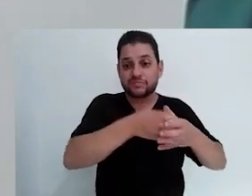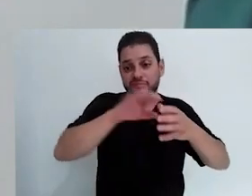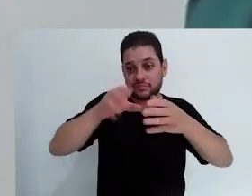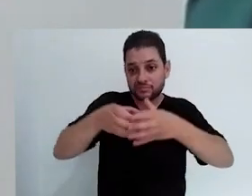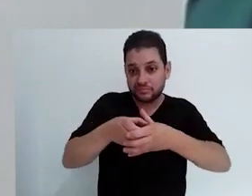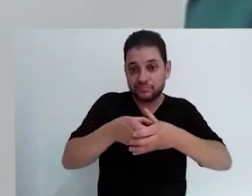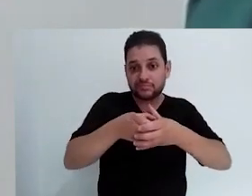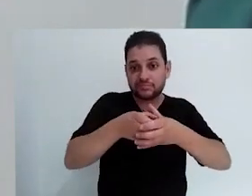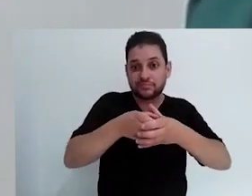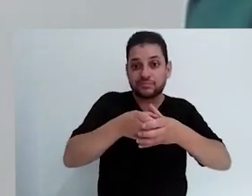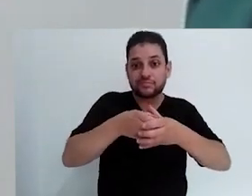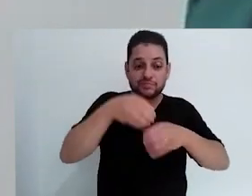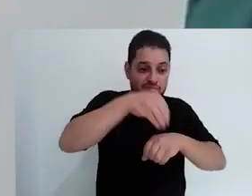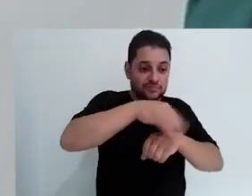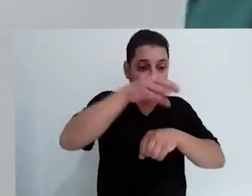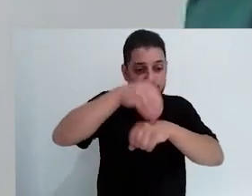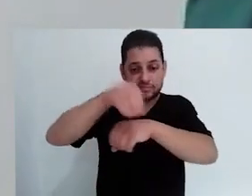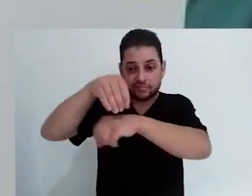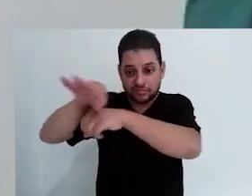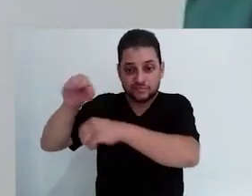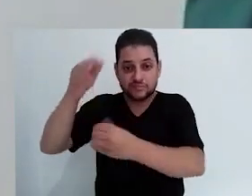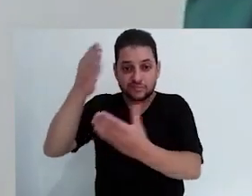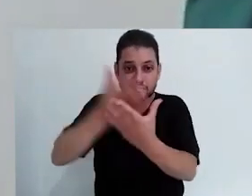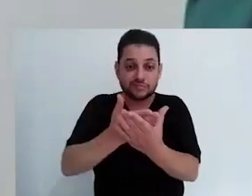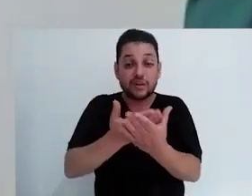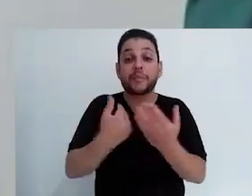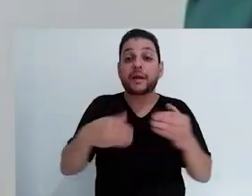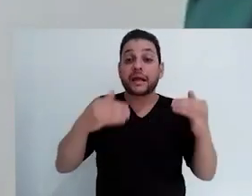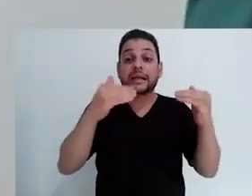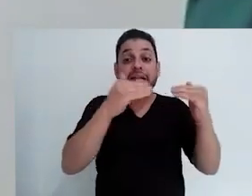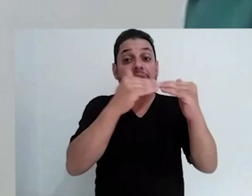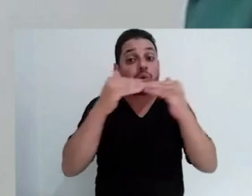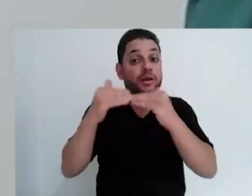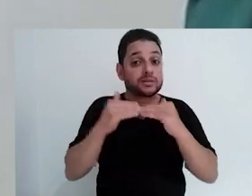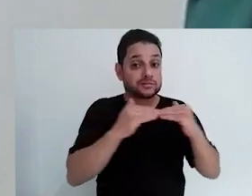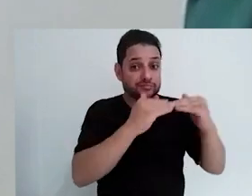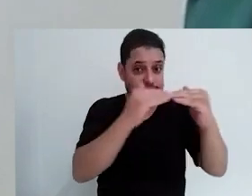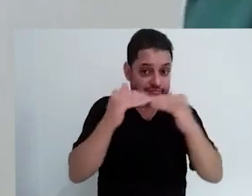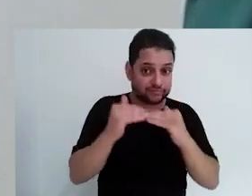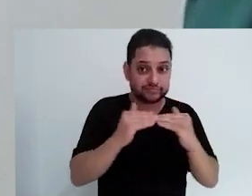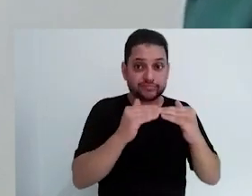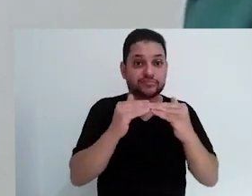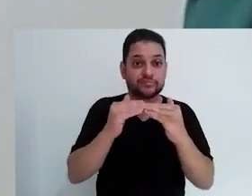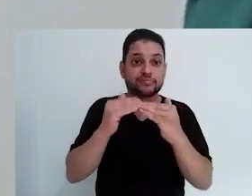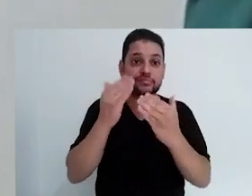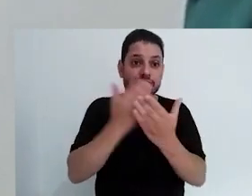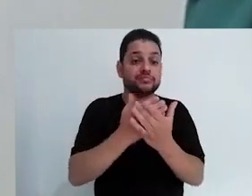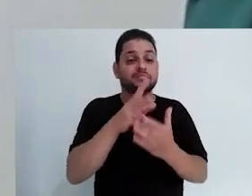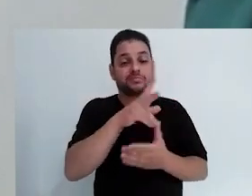sempre essa equalização de processos, ainda haja juízes